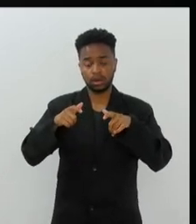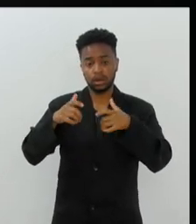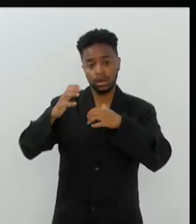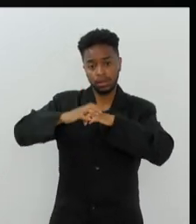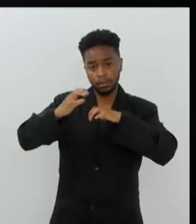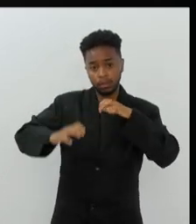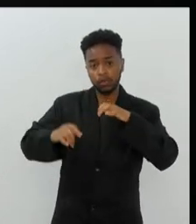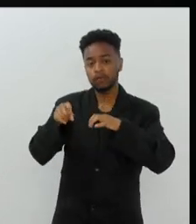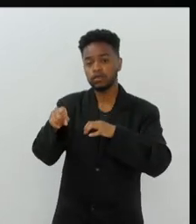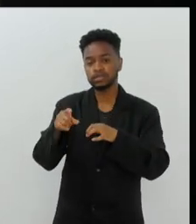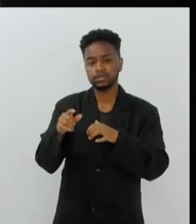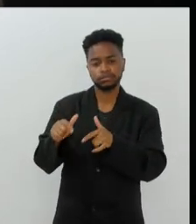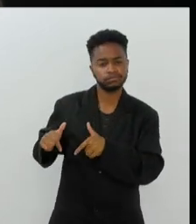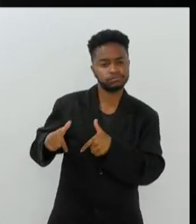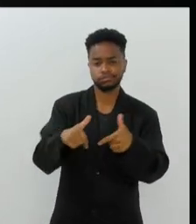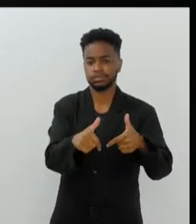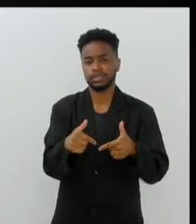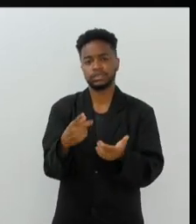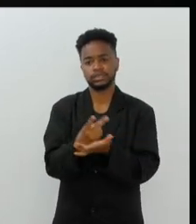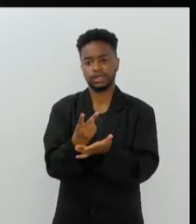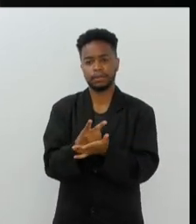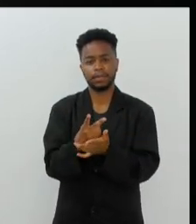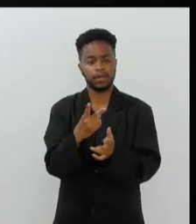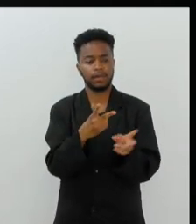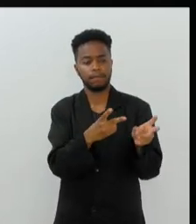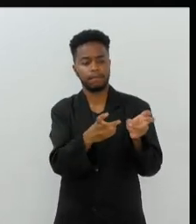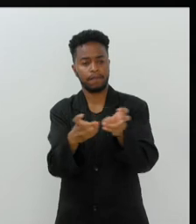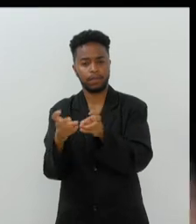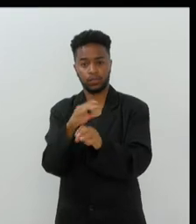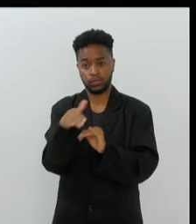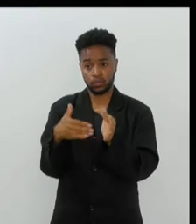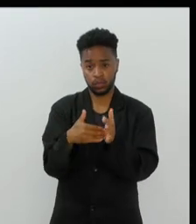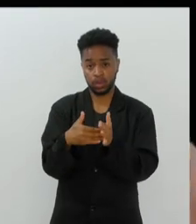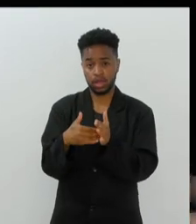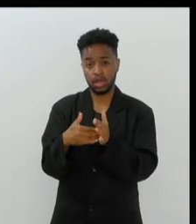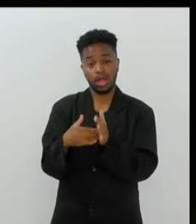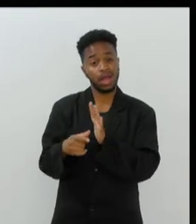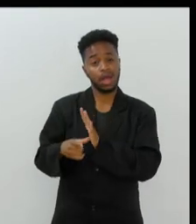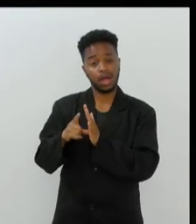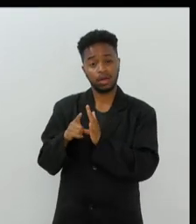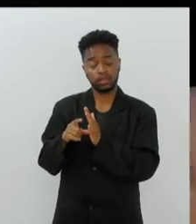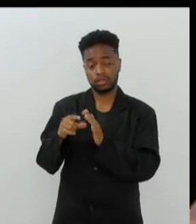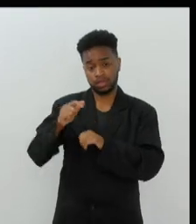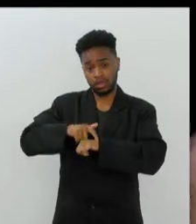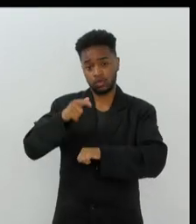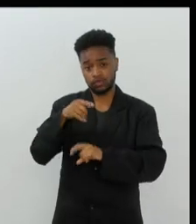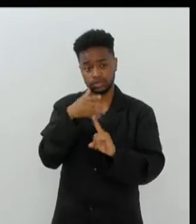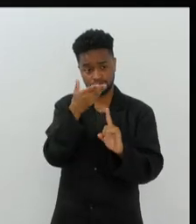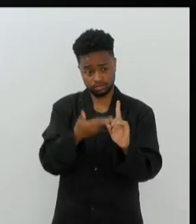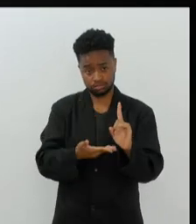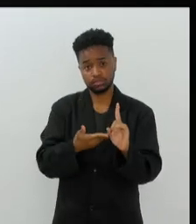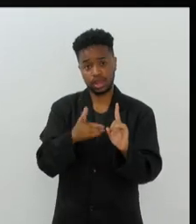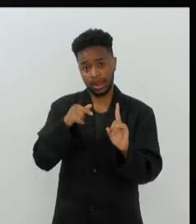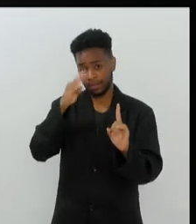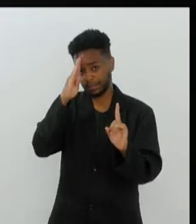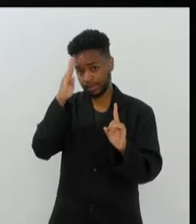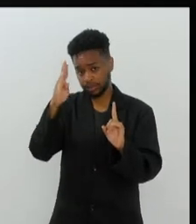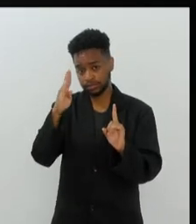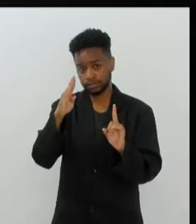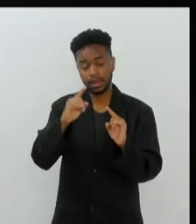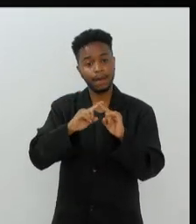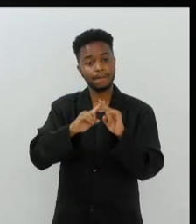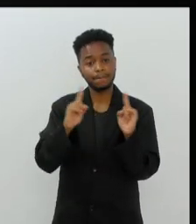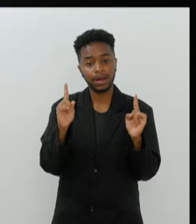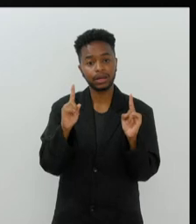Pedra, você é muito reativa, né? Você está ali olhando tudo. Você era a grande homenageada, você